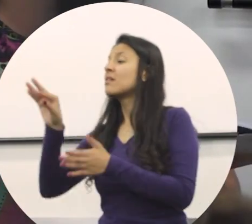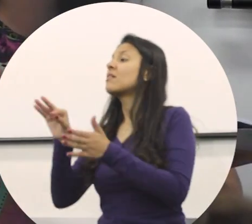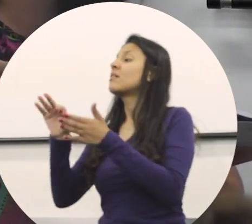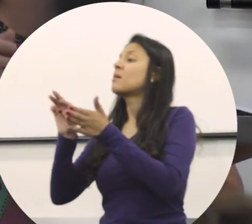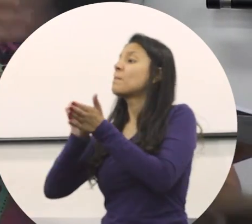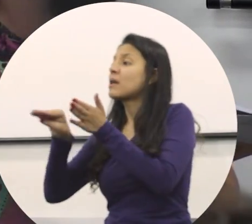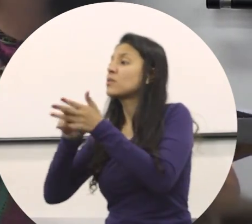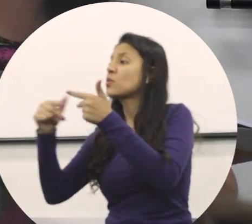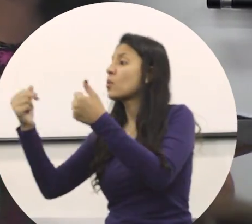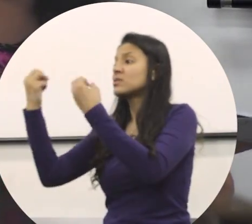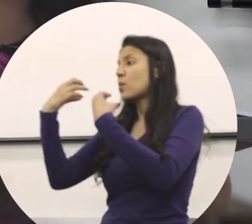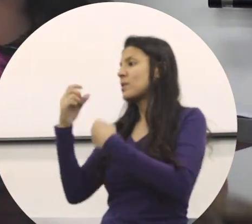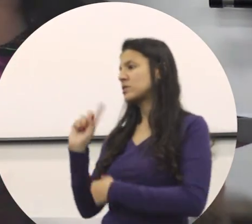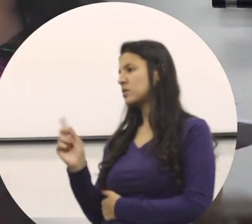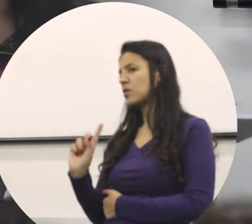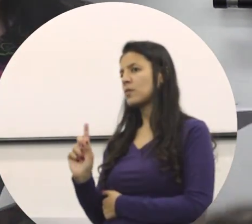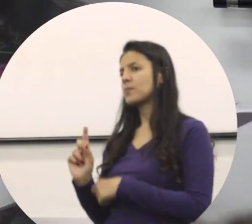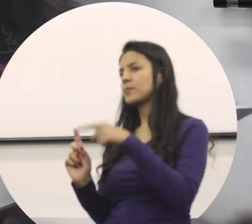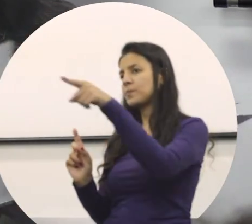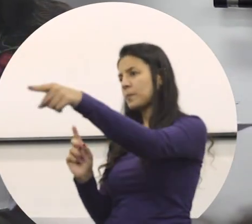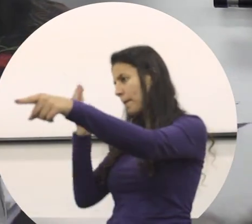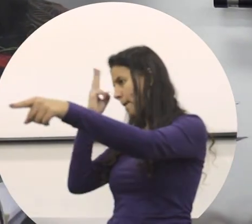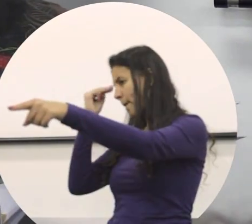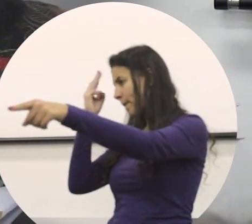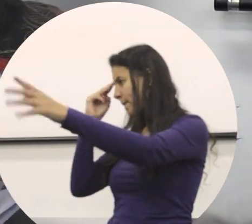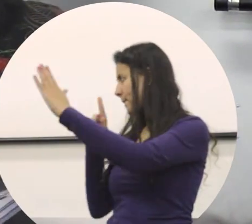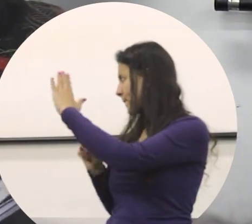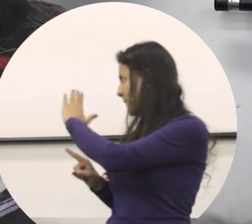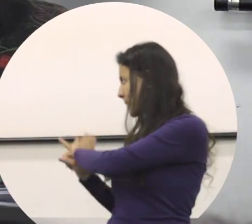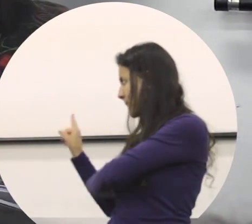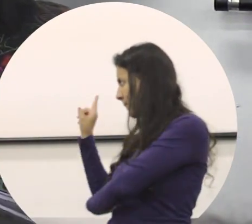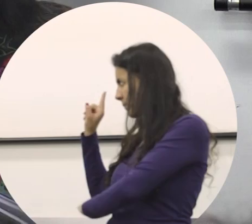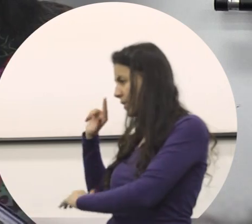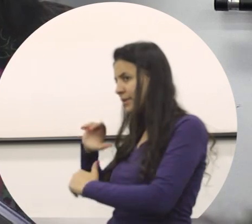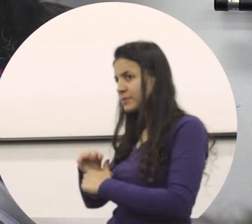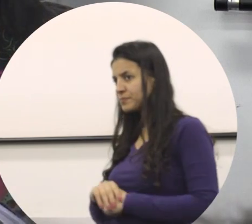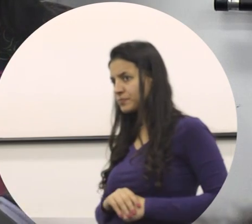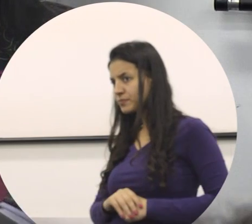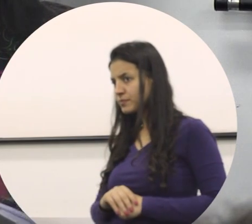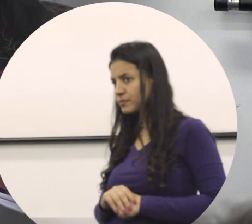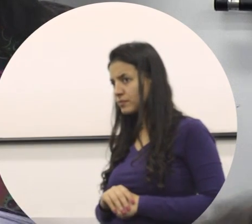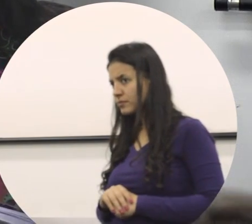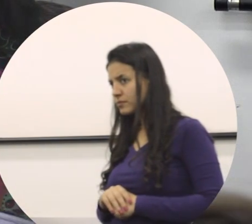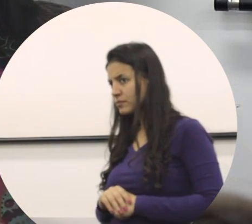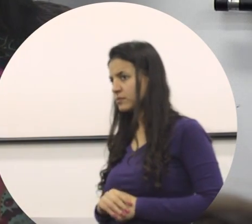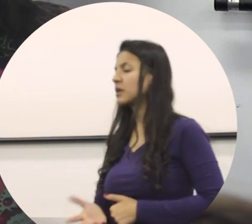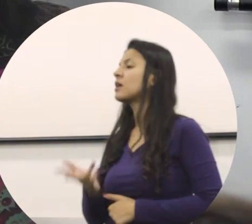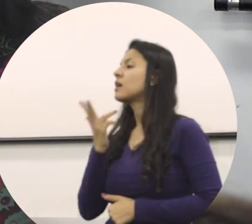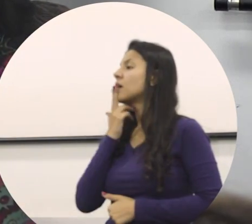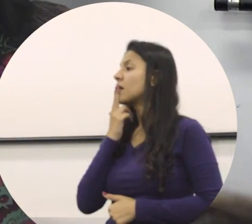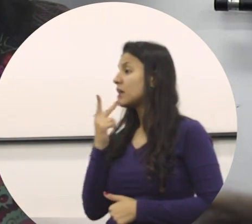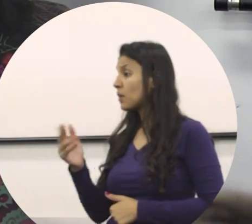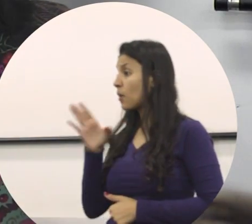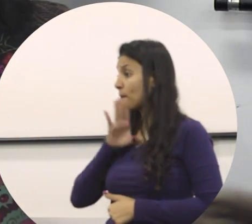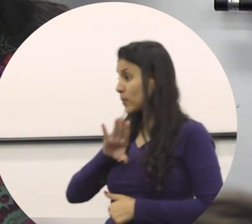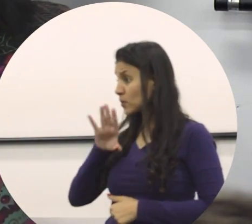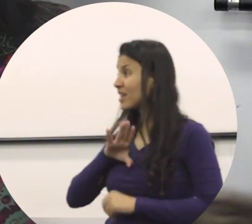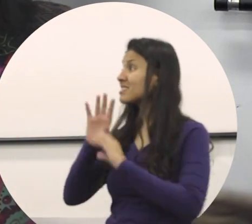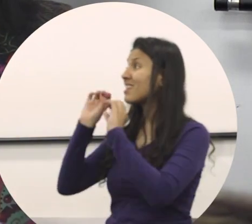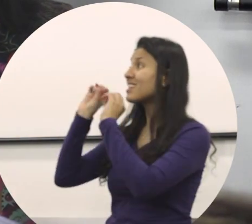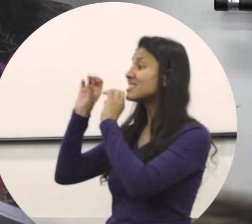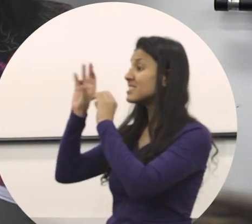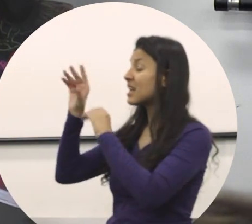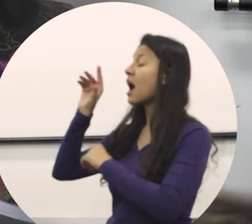Então, nesse caminho... Uma pergunta, e como é, por exemplo, o ensino de língua portuguesa para estrangeiros,